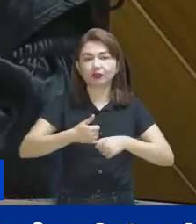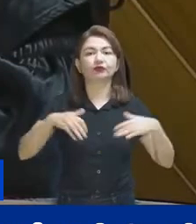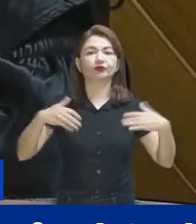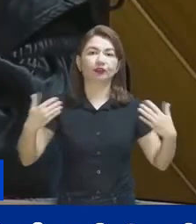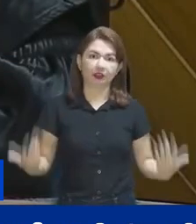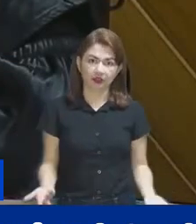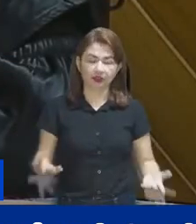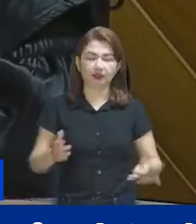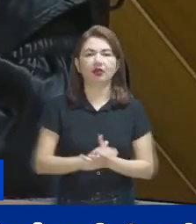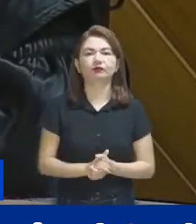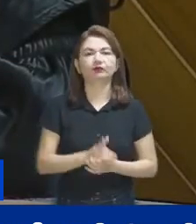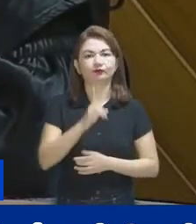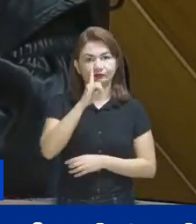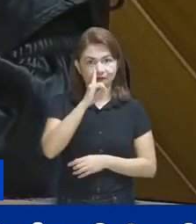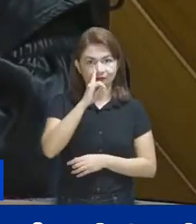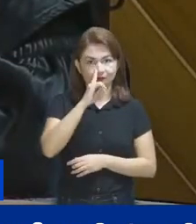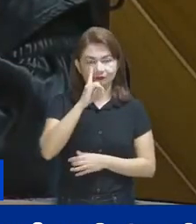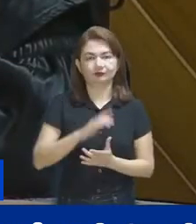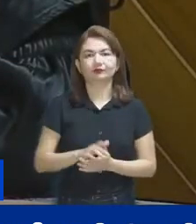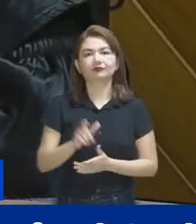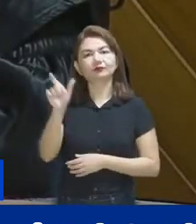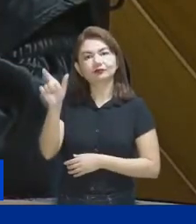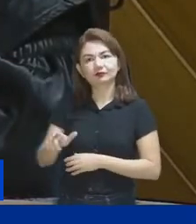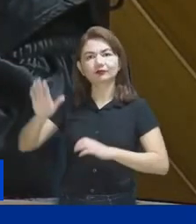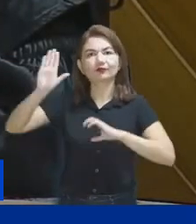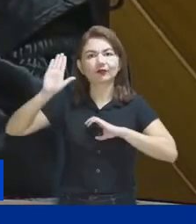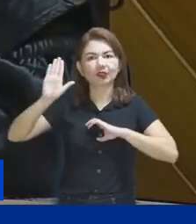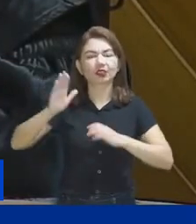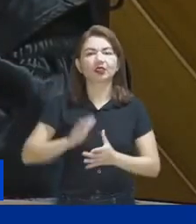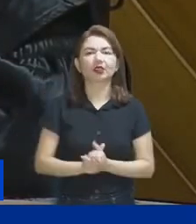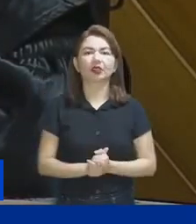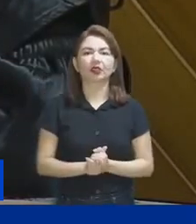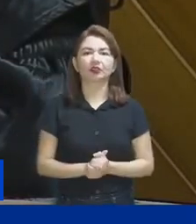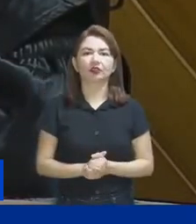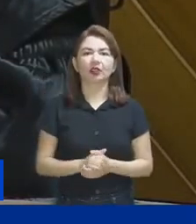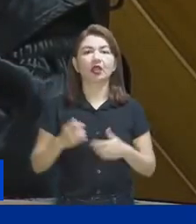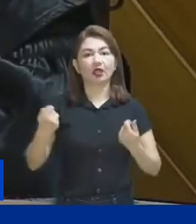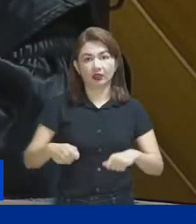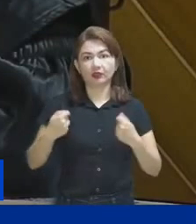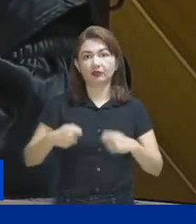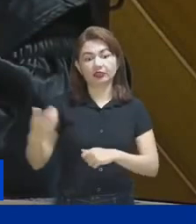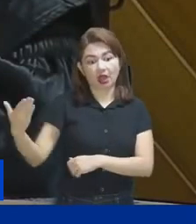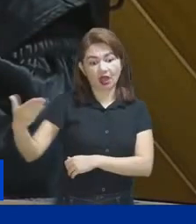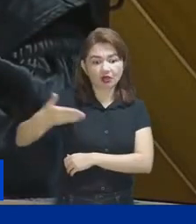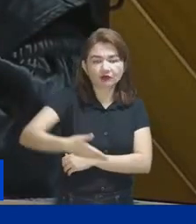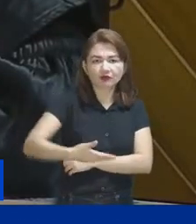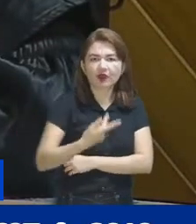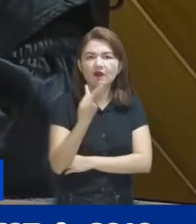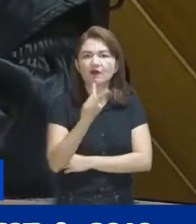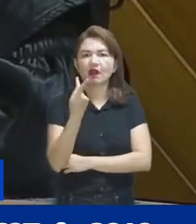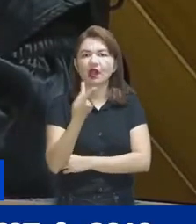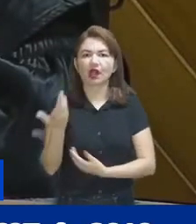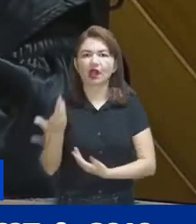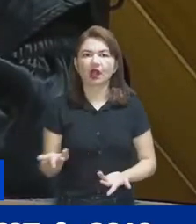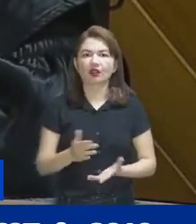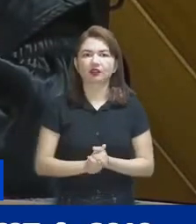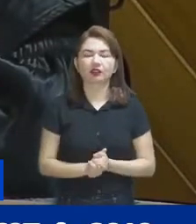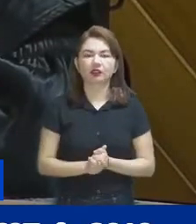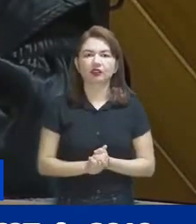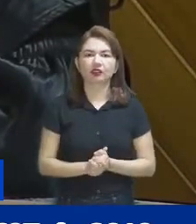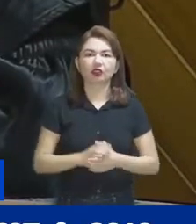de irregularidade, a candidata deveria ter sido intimada a manifestar-se sobre a nova falha, nos termos do